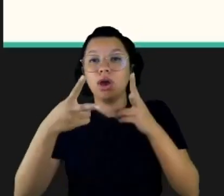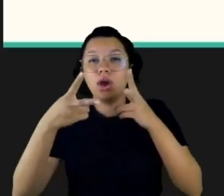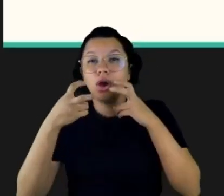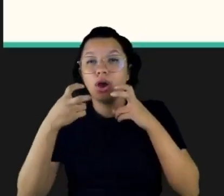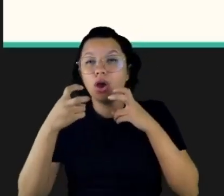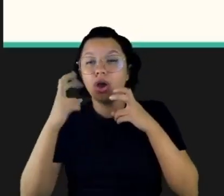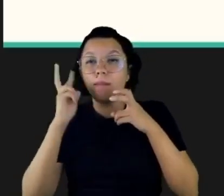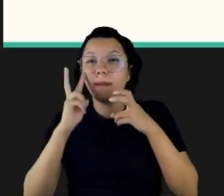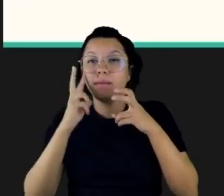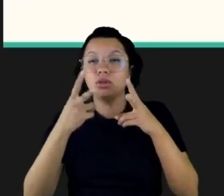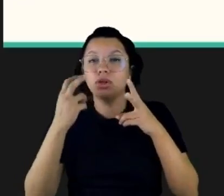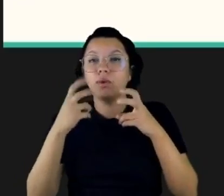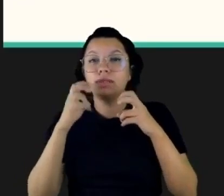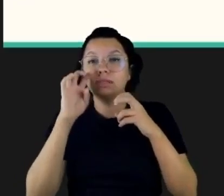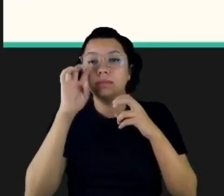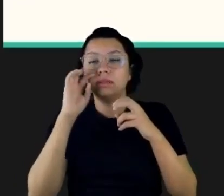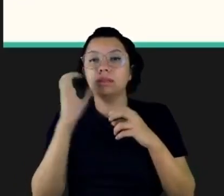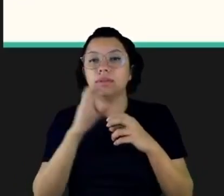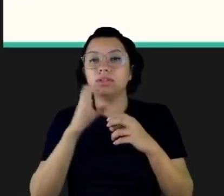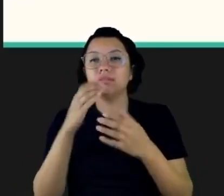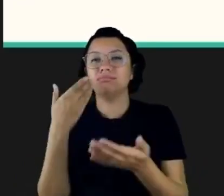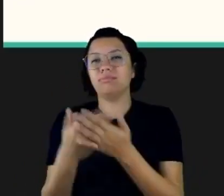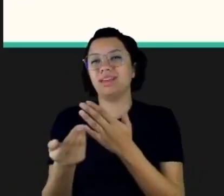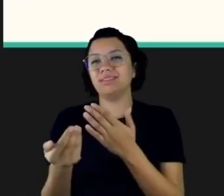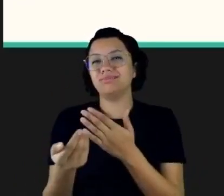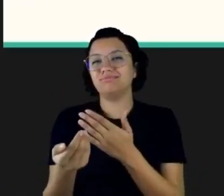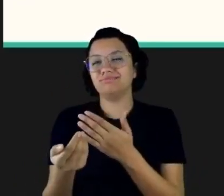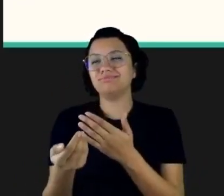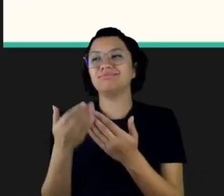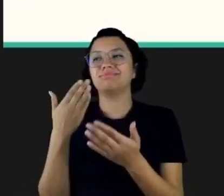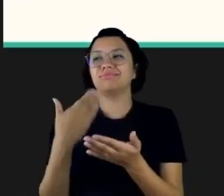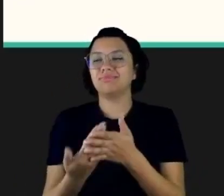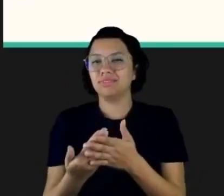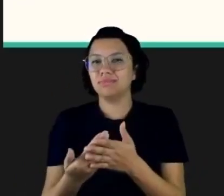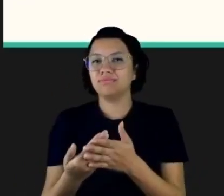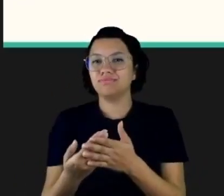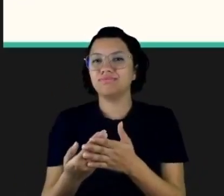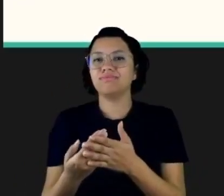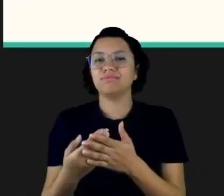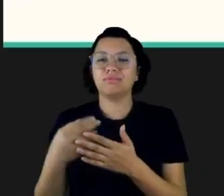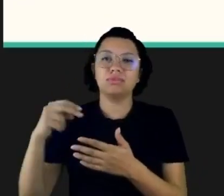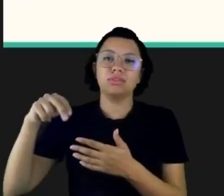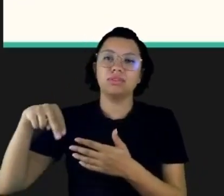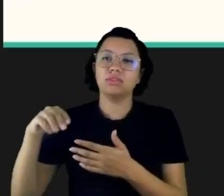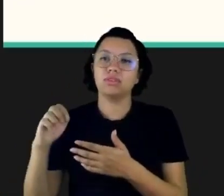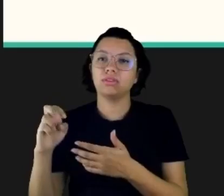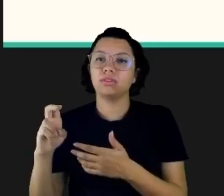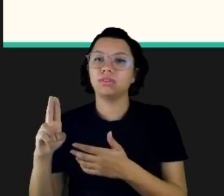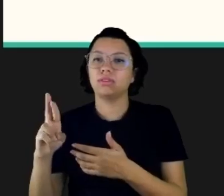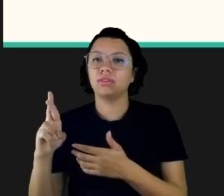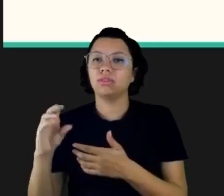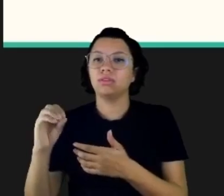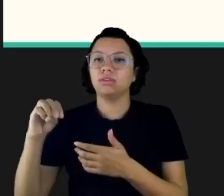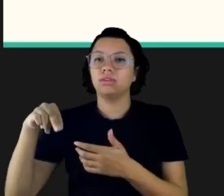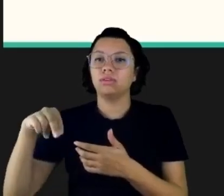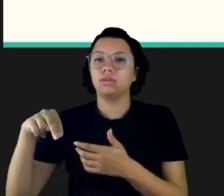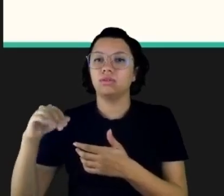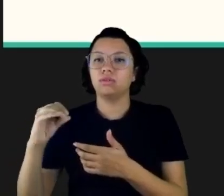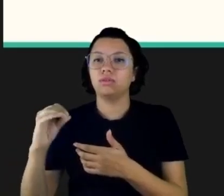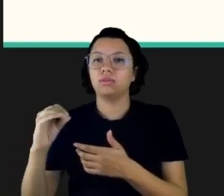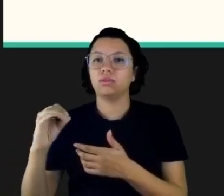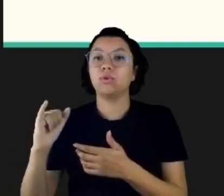comprometida. Ele perde essa memória. Os neurônios dessa parte, dessa memória, eles